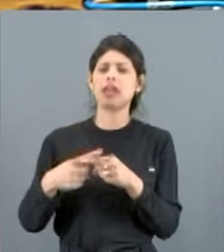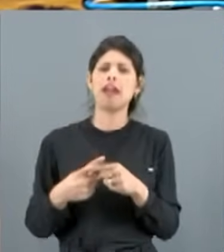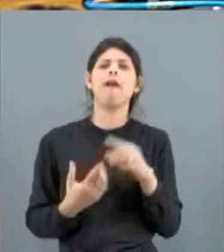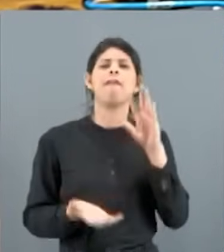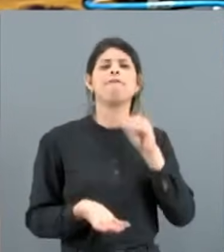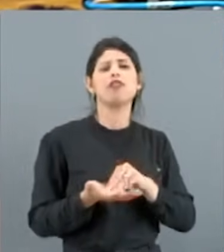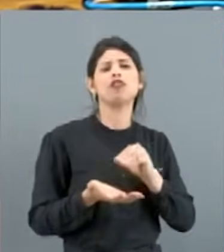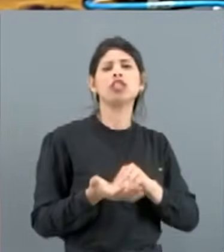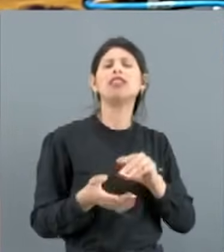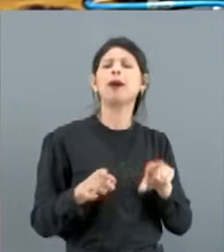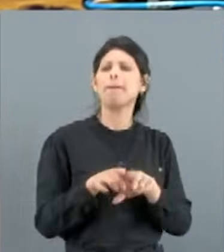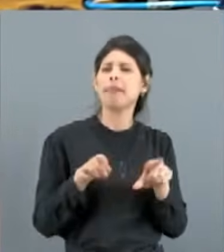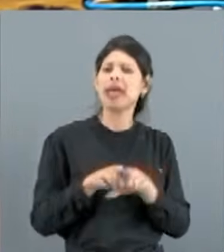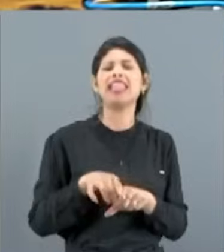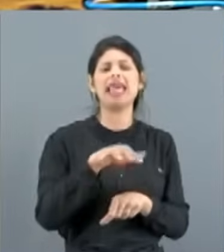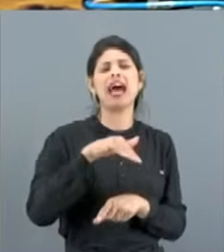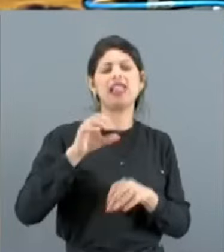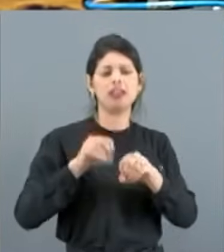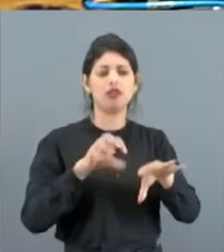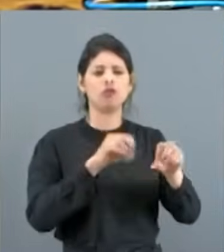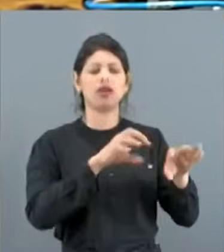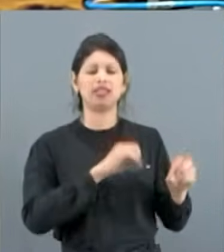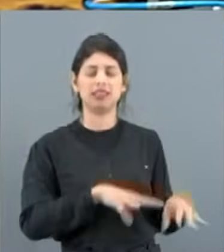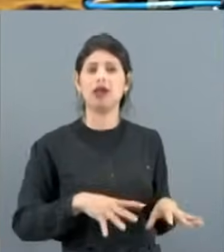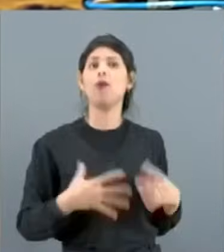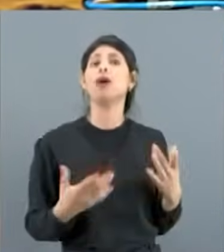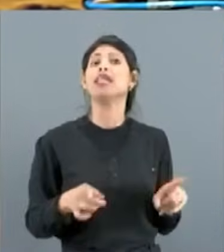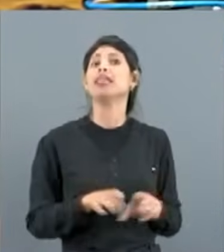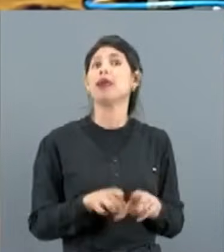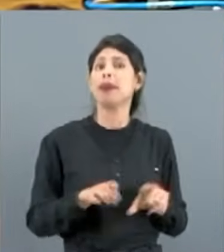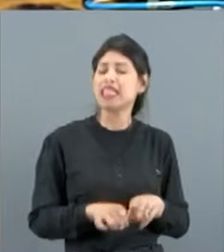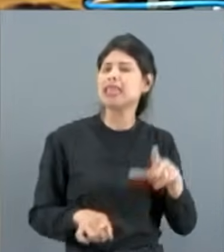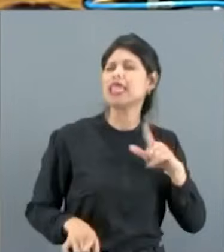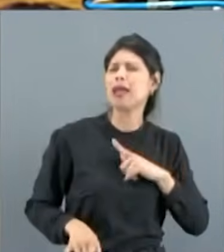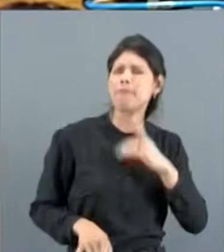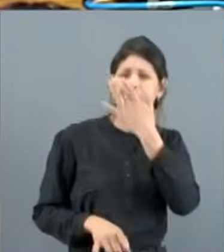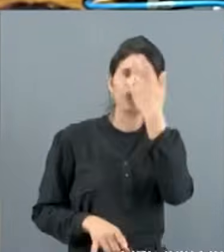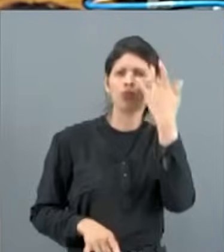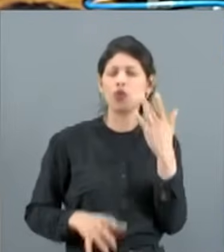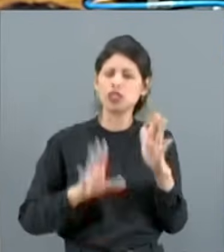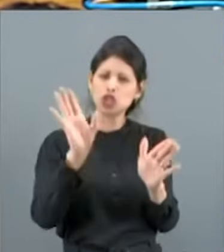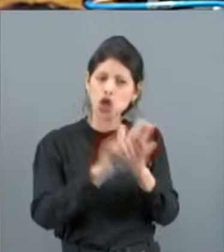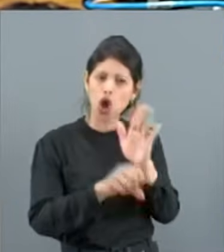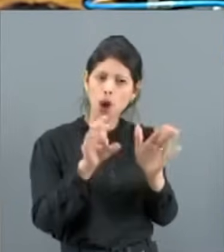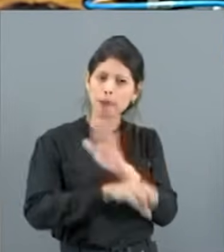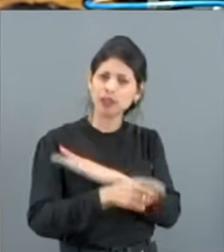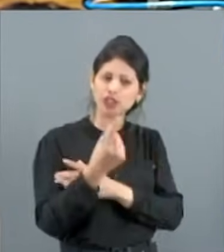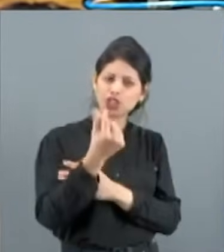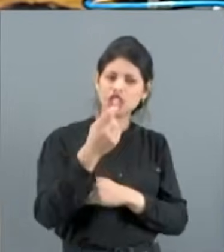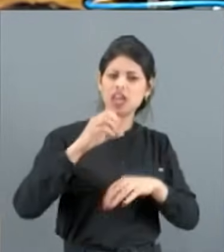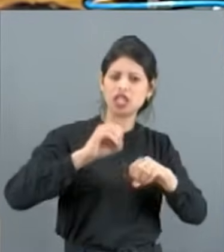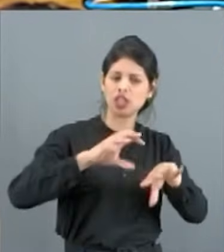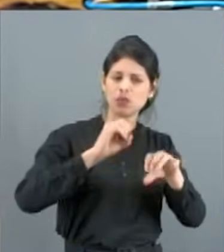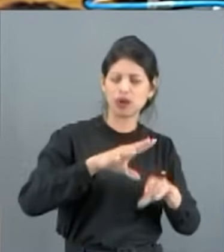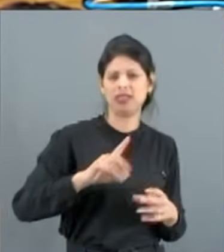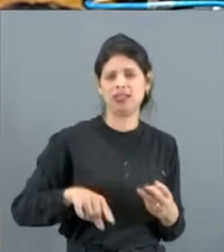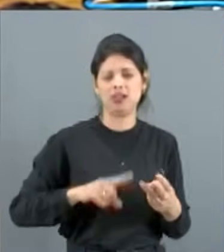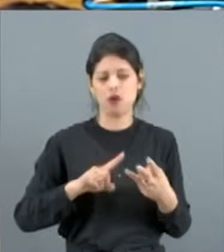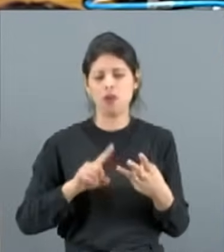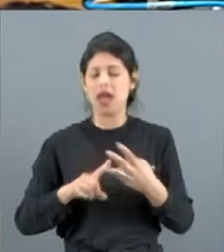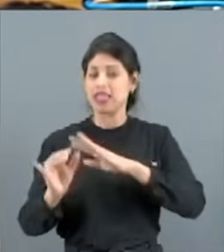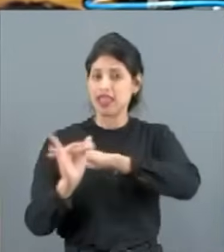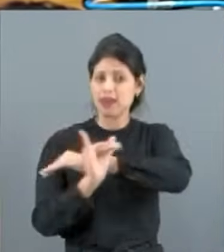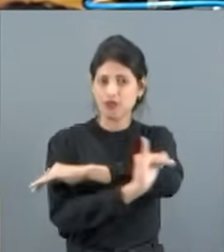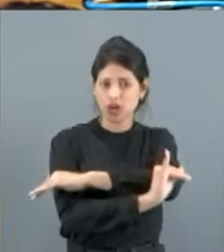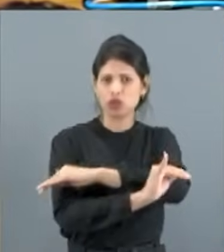muita gente morre numa estrada cheia de buraco porque rouba dinheiro da infraestrutura é um monte de coisa superfaturada